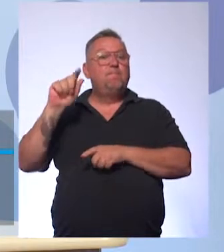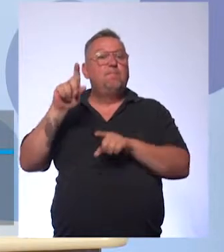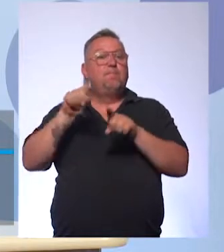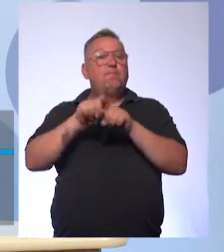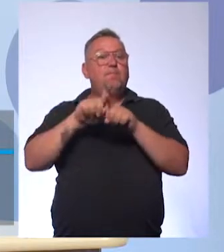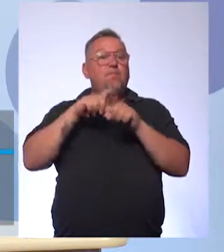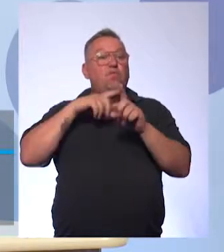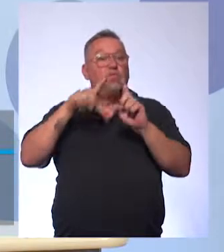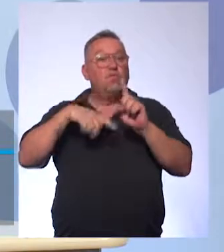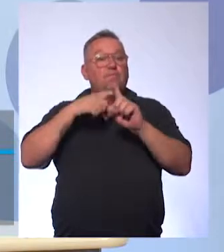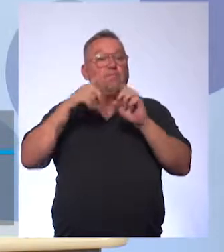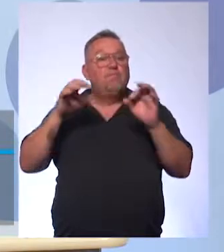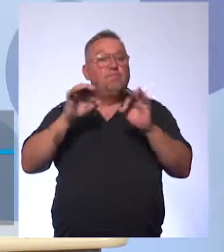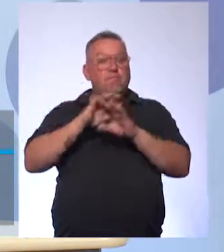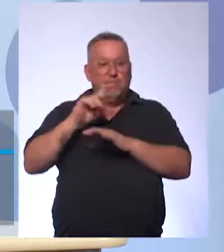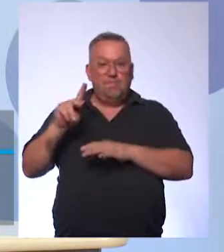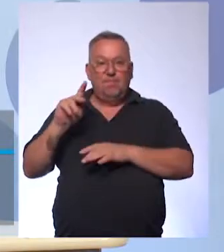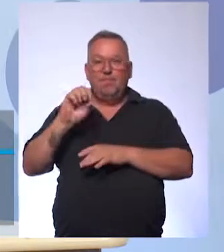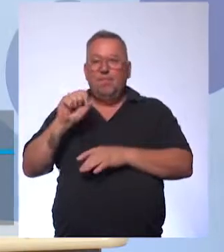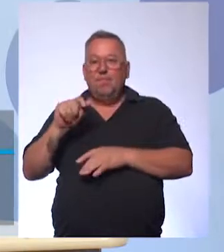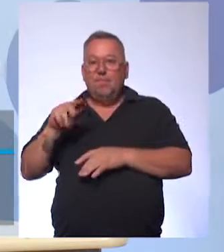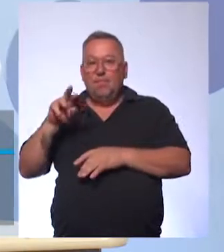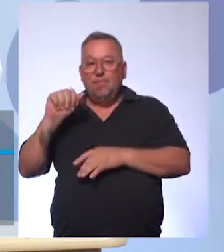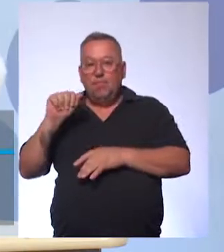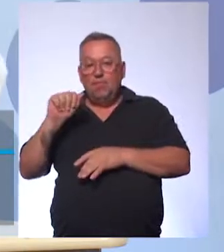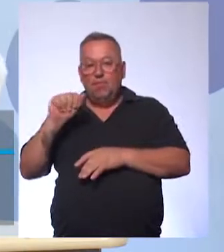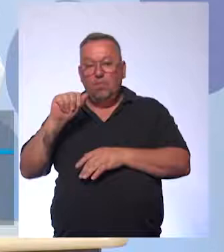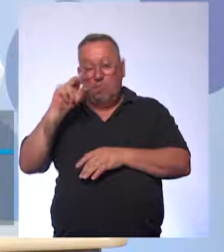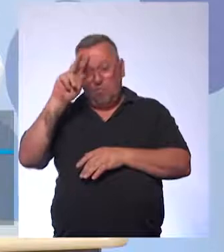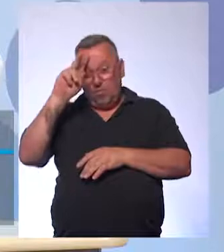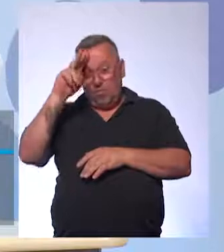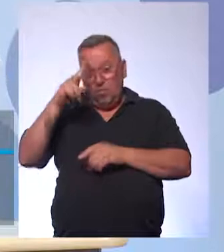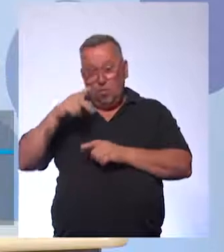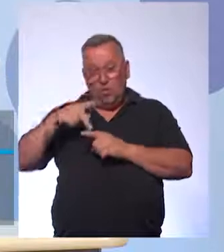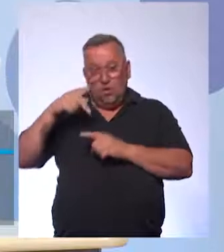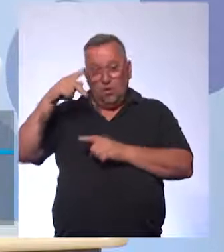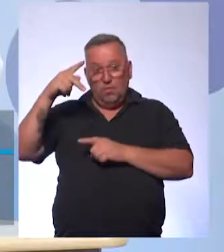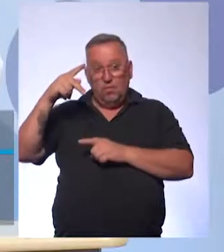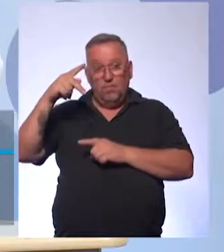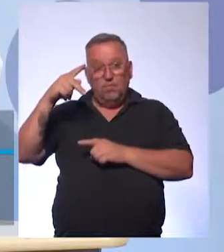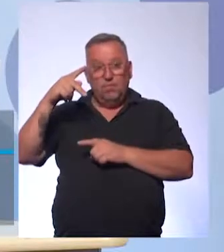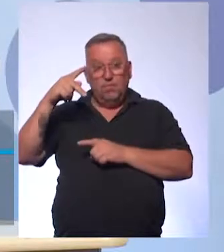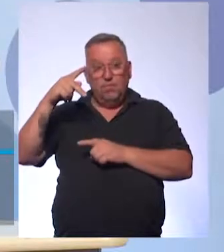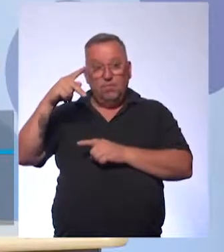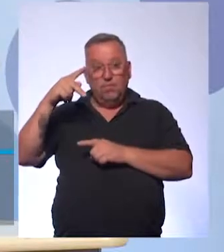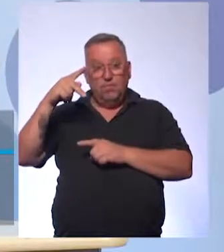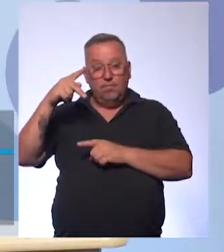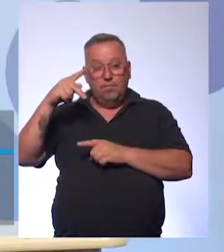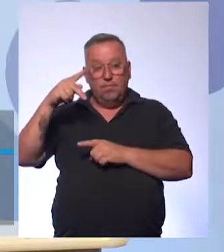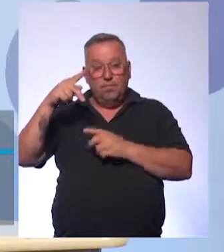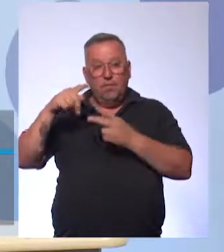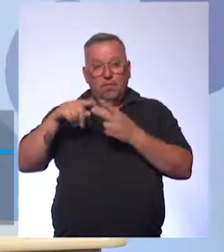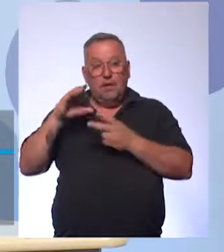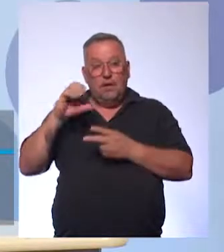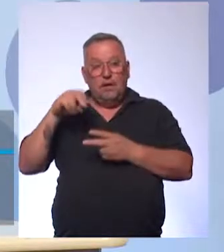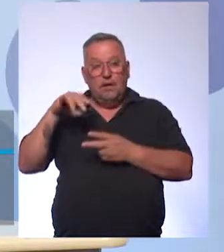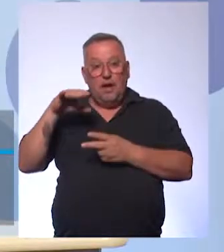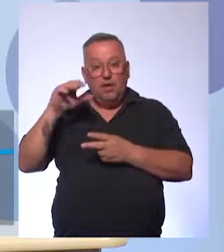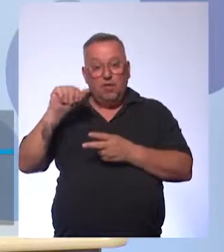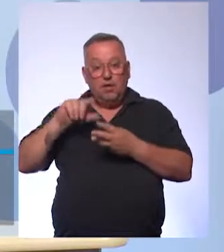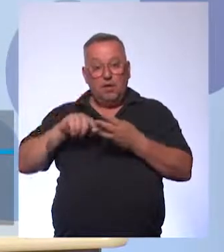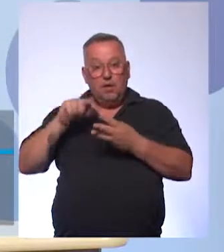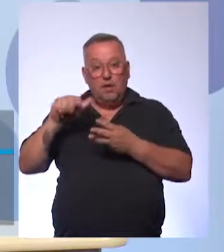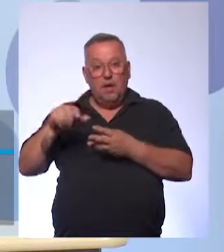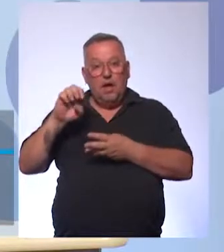foi um pouquinho mais completo foi a professora Sandra. A energia potencial, acho que é gravitacional, né? depois energia cinética, depois